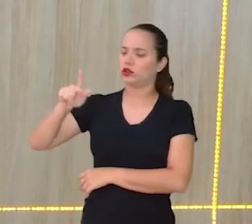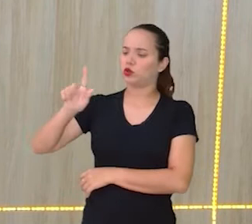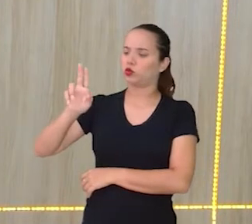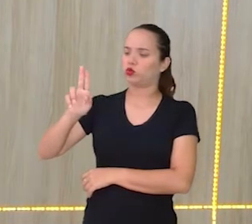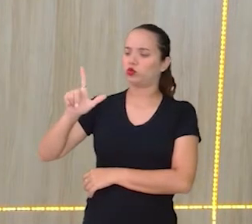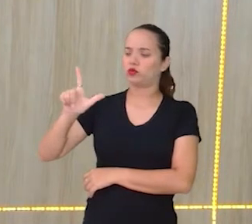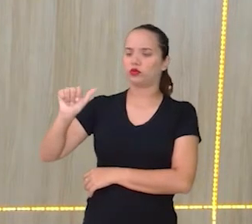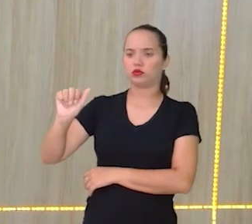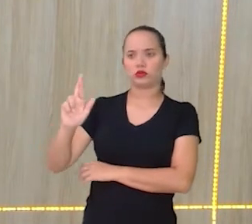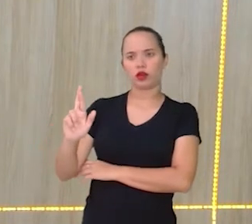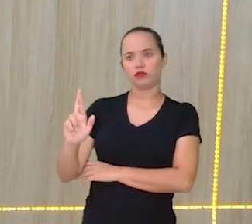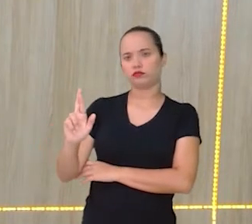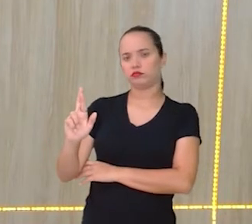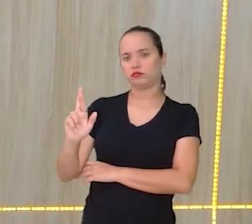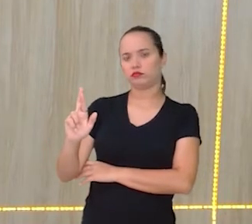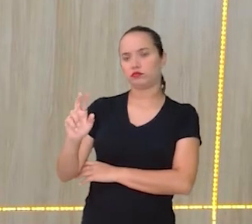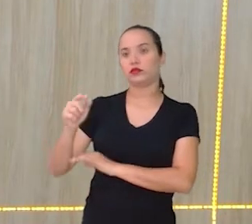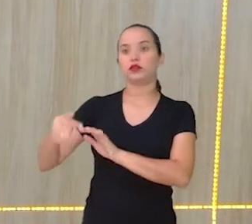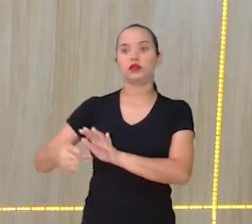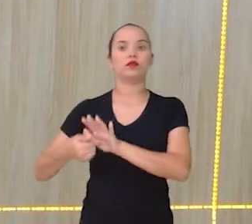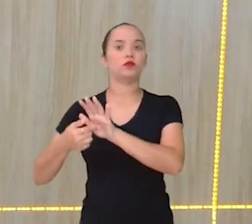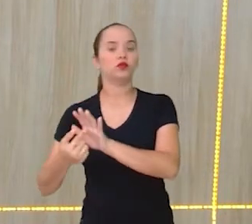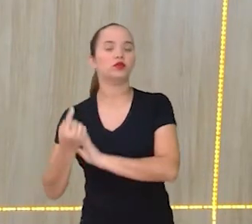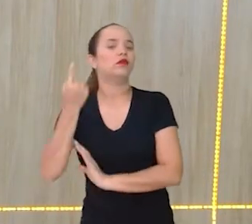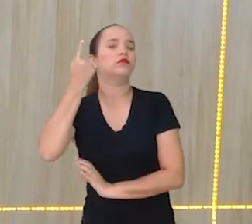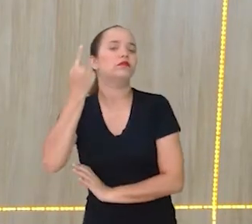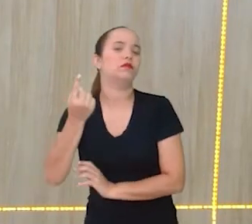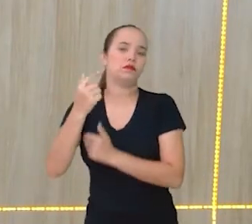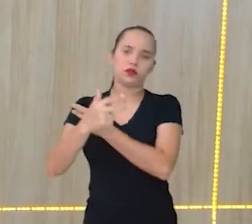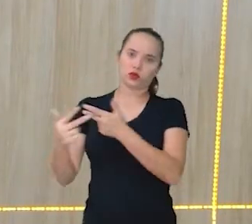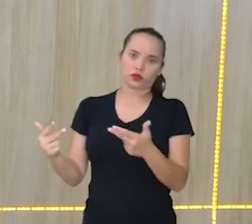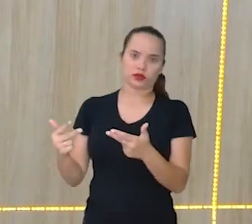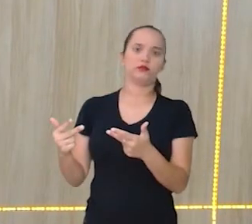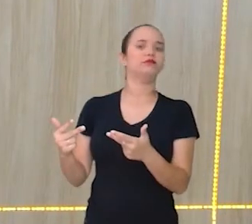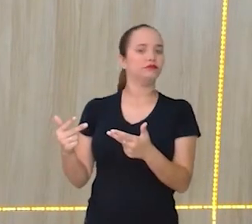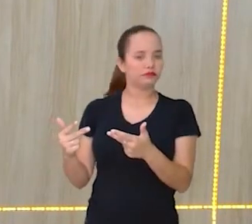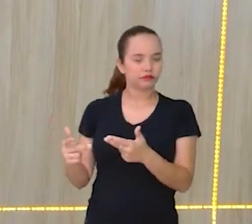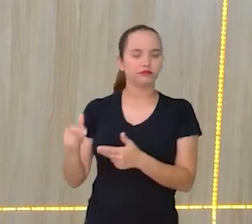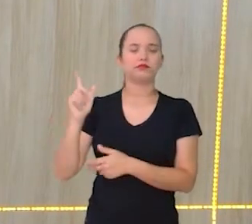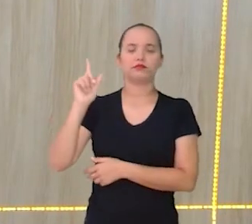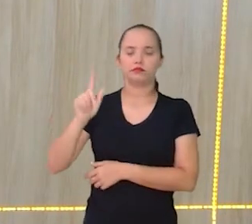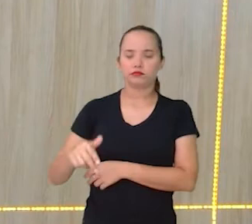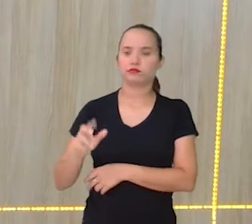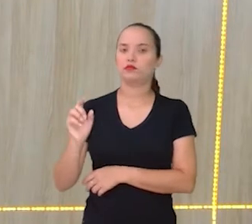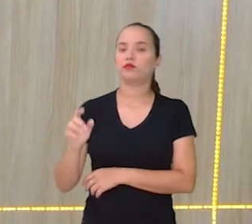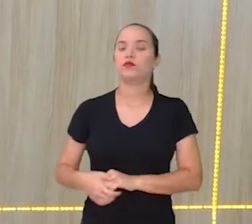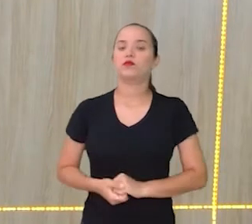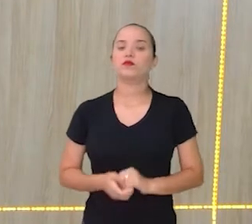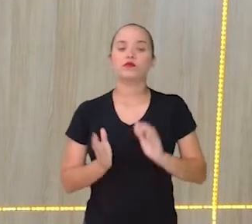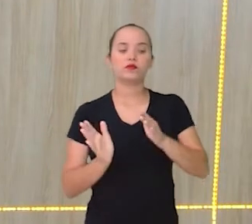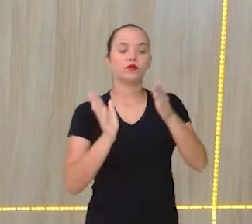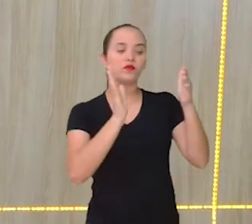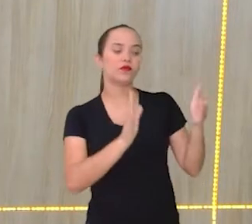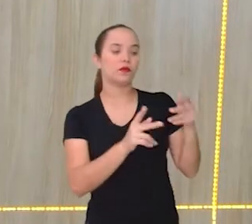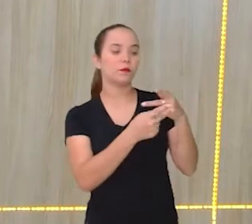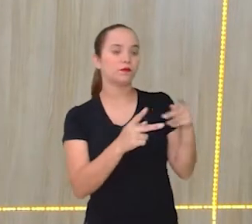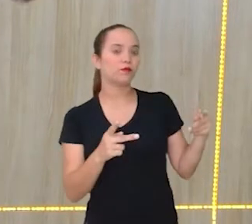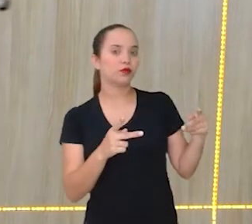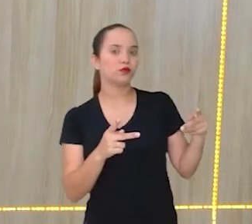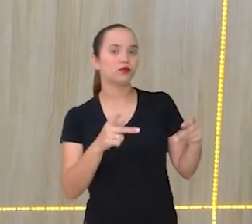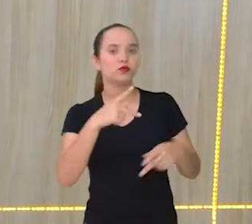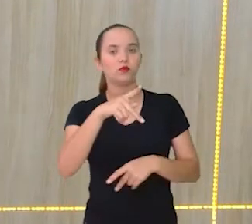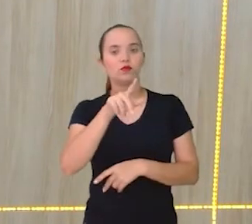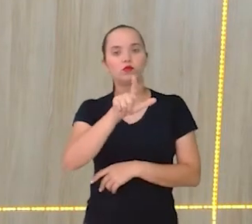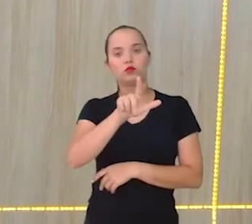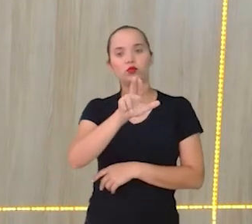singular? Indica apenas uma coisa. É algo que indica apenas uma coisa. E plural? Indica mais de